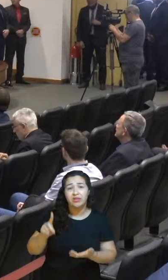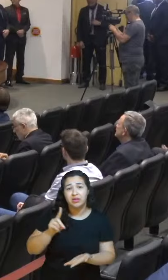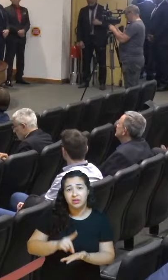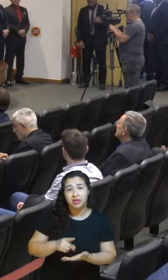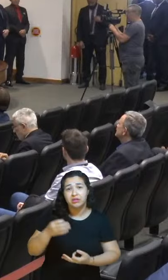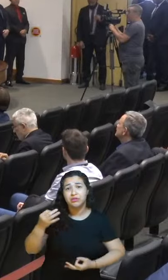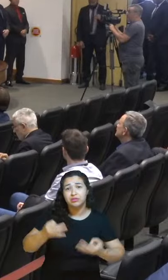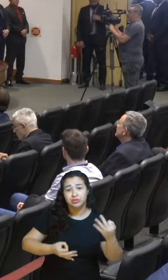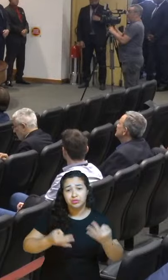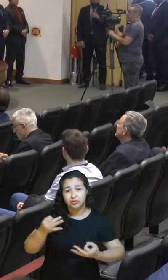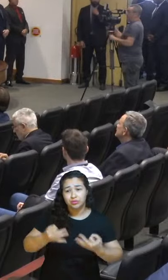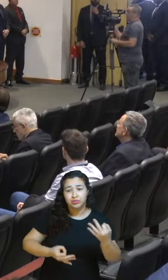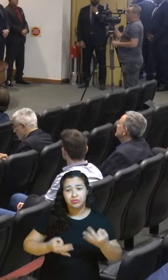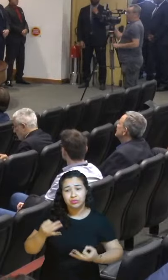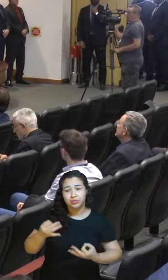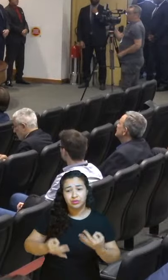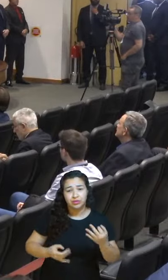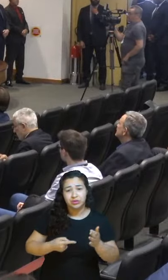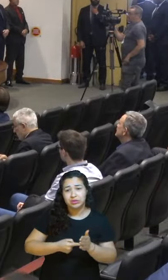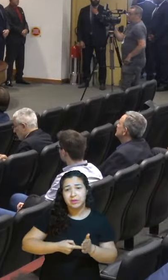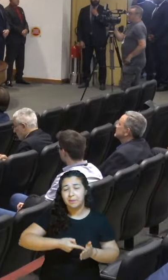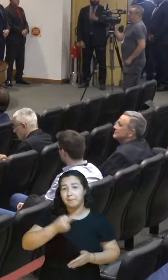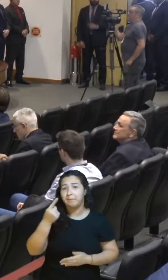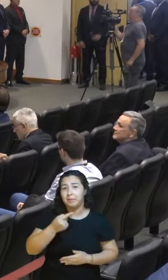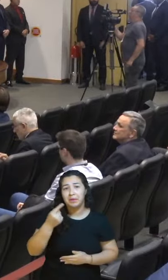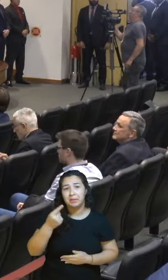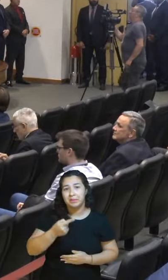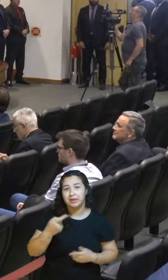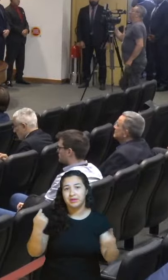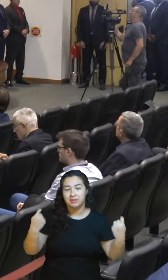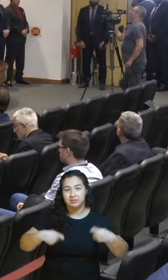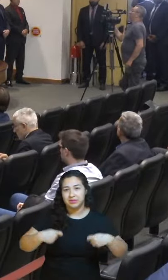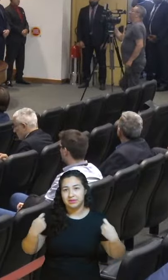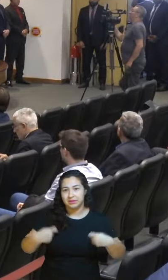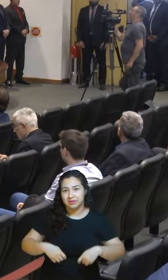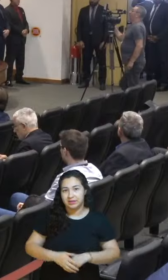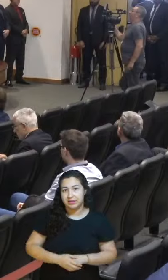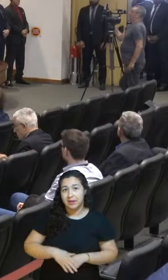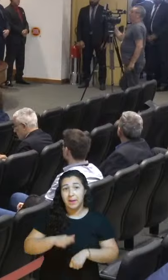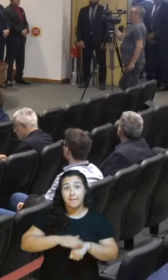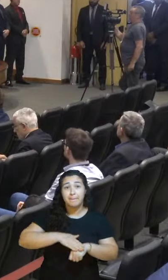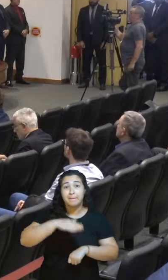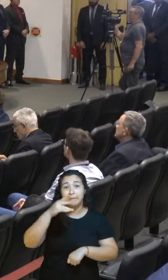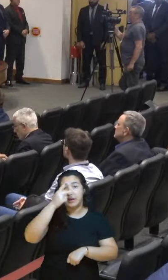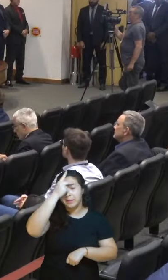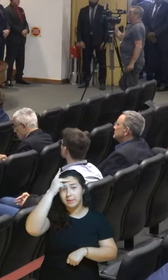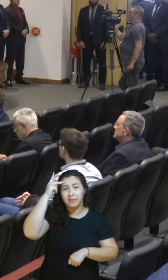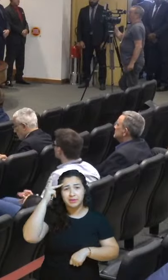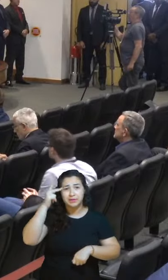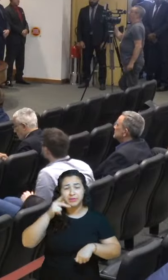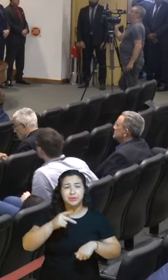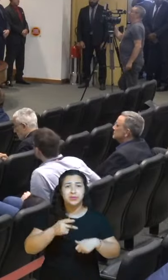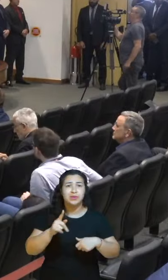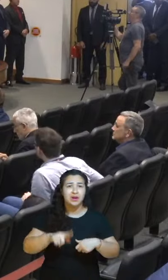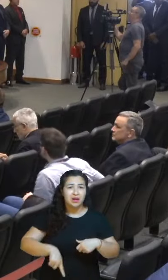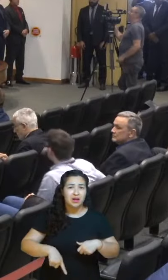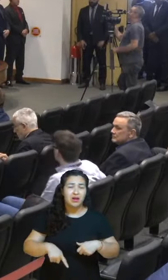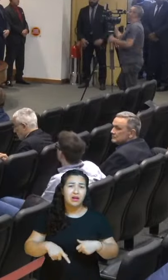é gênero de primeira necessidade e cada vez mais gênero de primeira necessidade